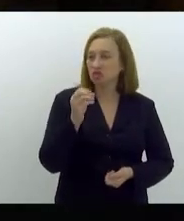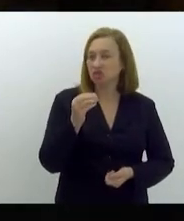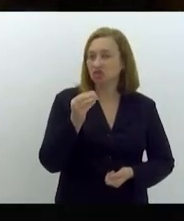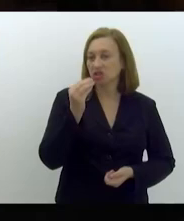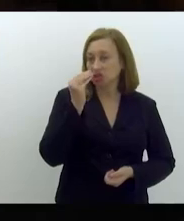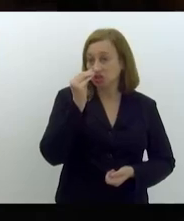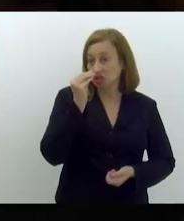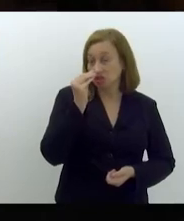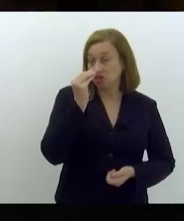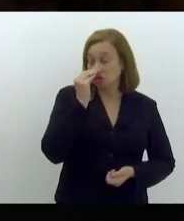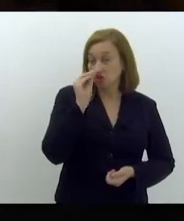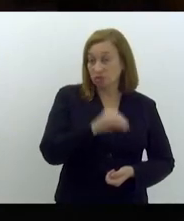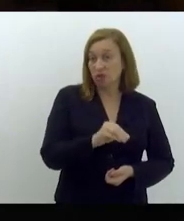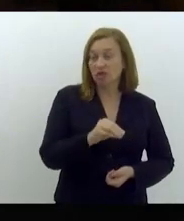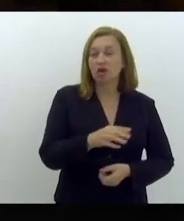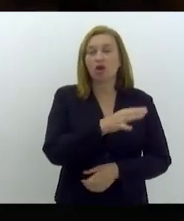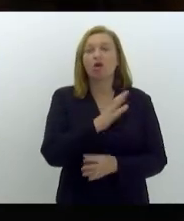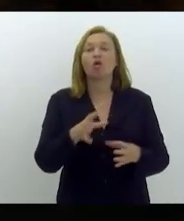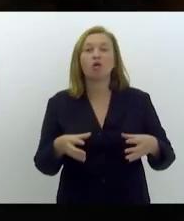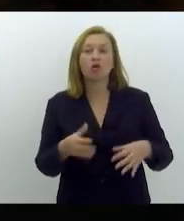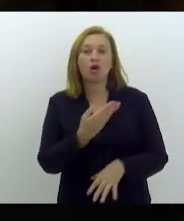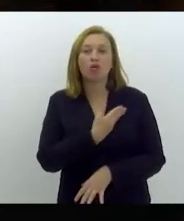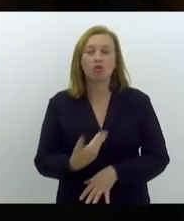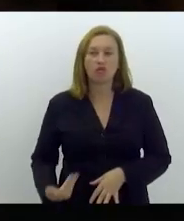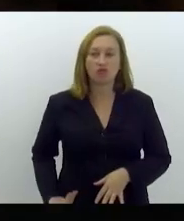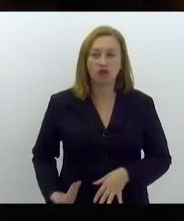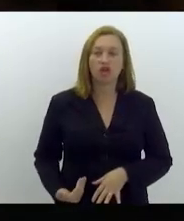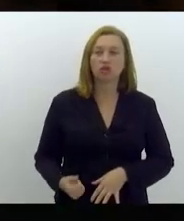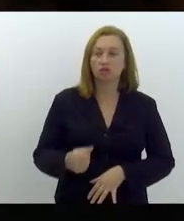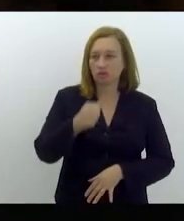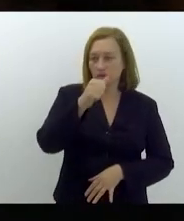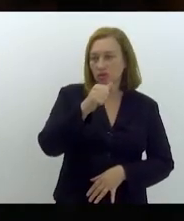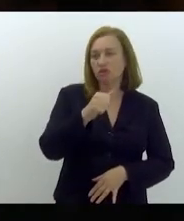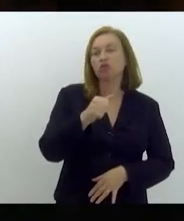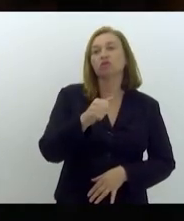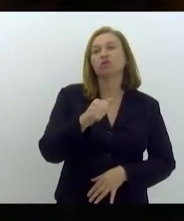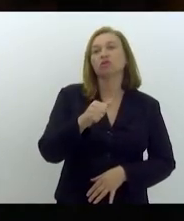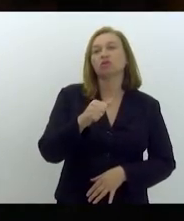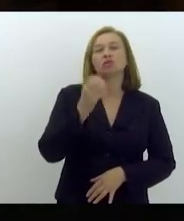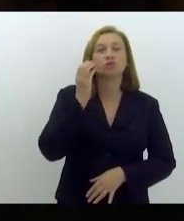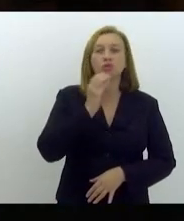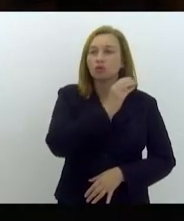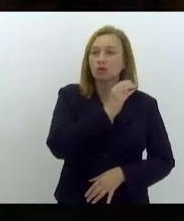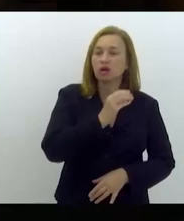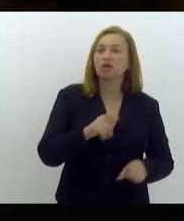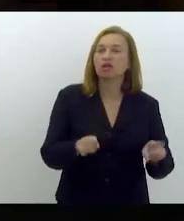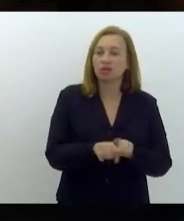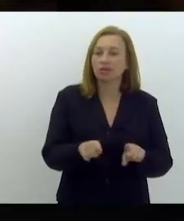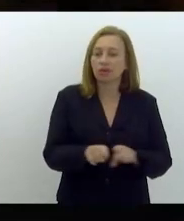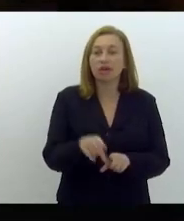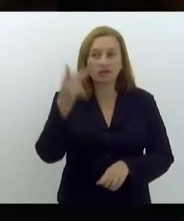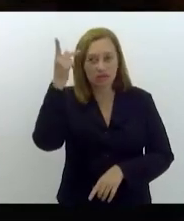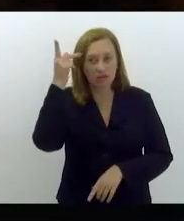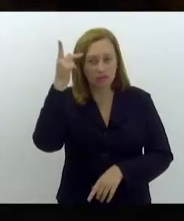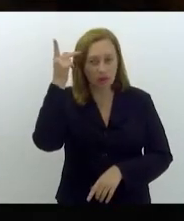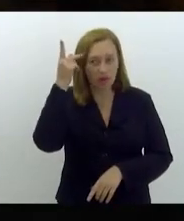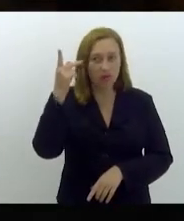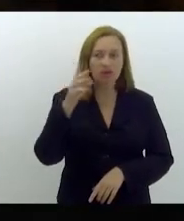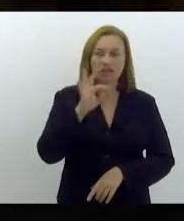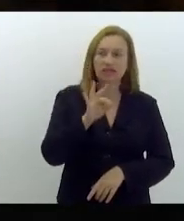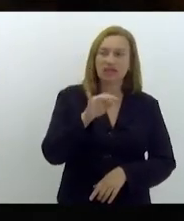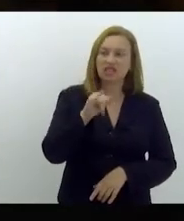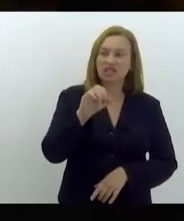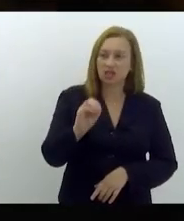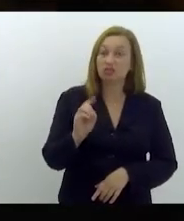governos tanto do Rio de Janeiro um Cláudio Castro tanto em São Paulo com Tarcísio que é carioca inclusive